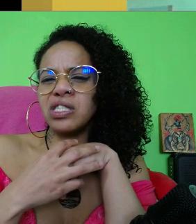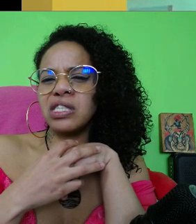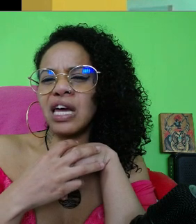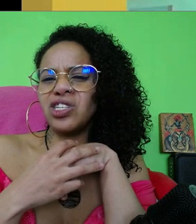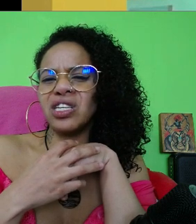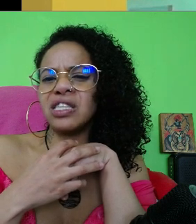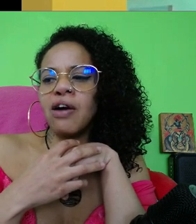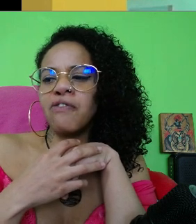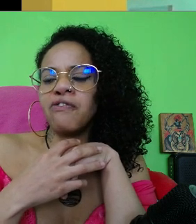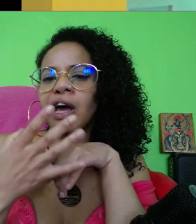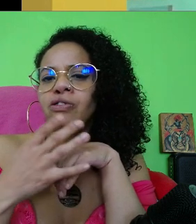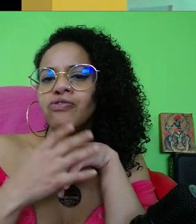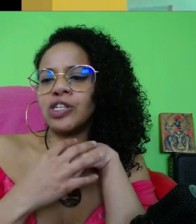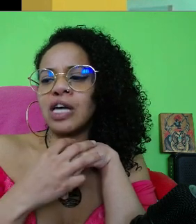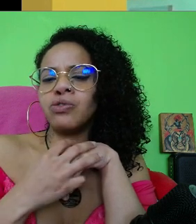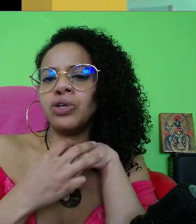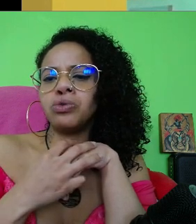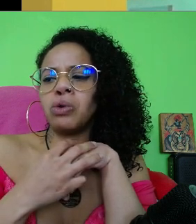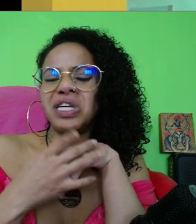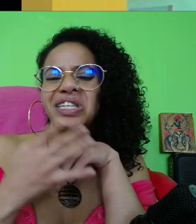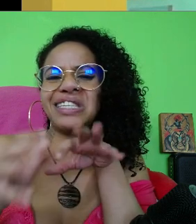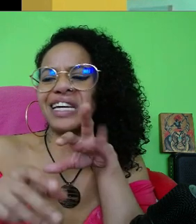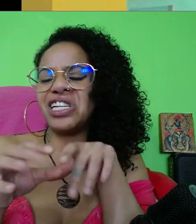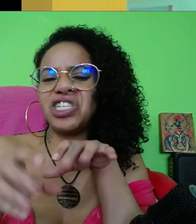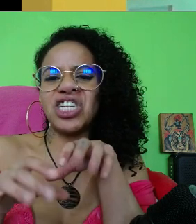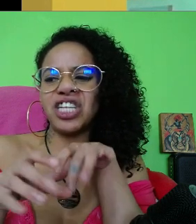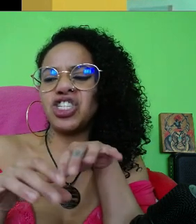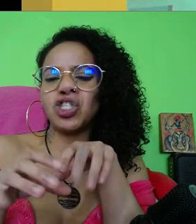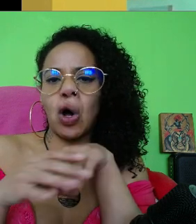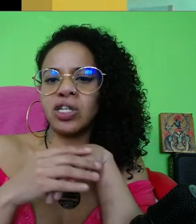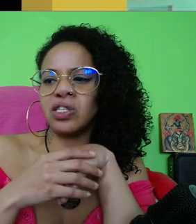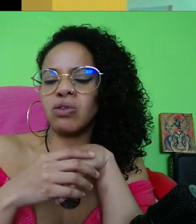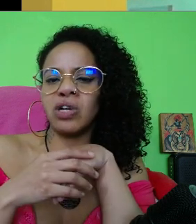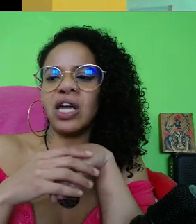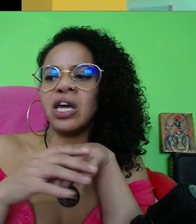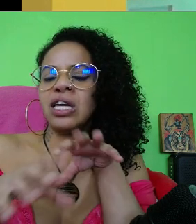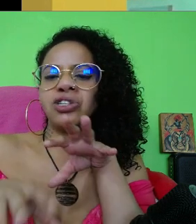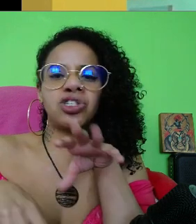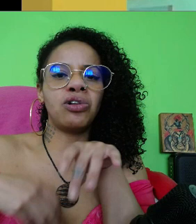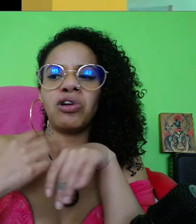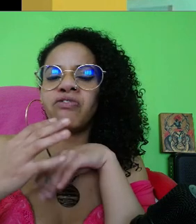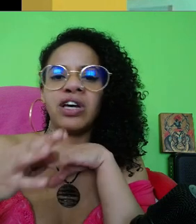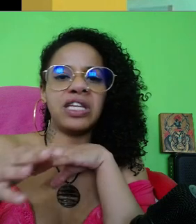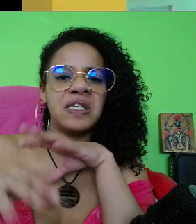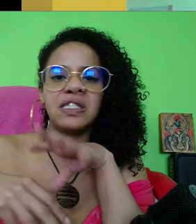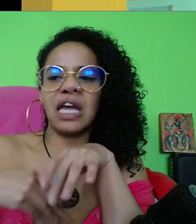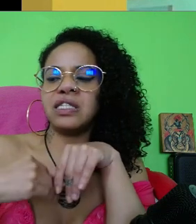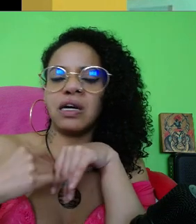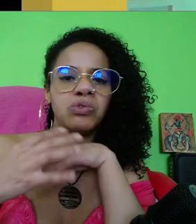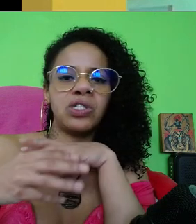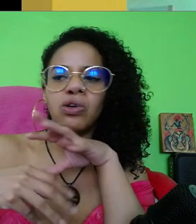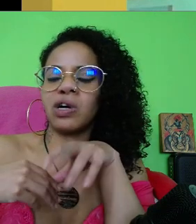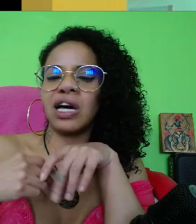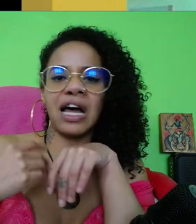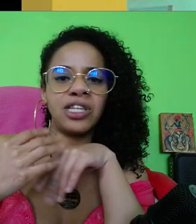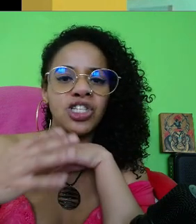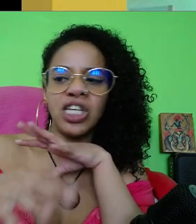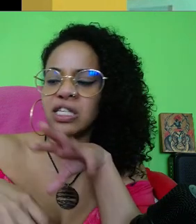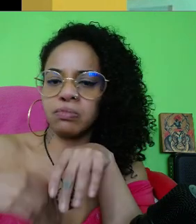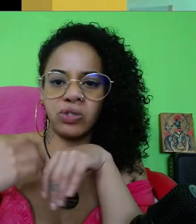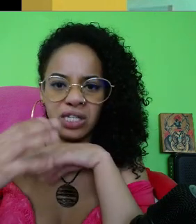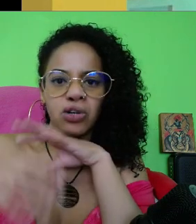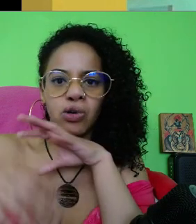próprio Ivan Seixas foi lá conversar com Nildo Ouriques e aquele chatóxico né estilo nova resistência com